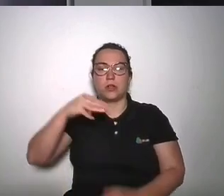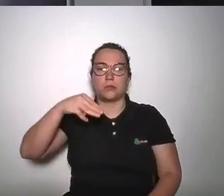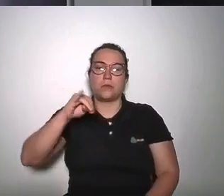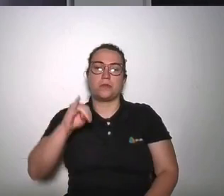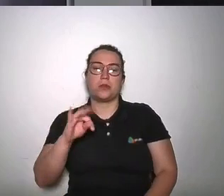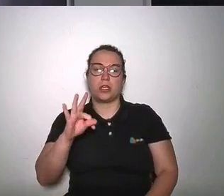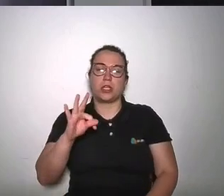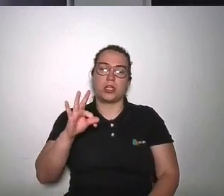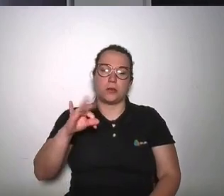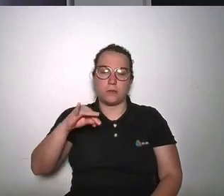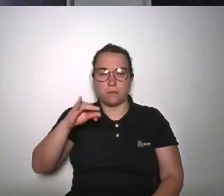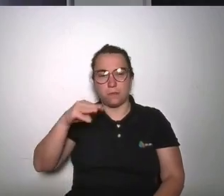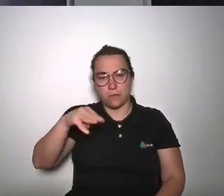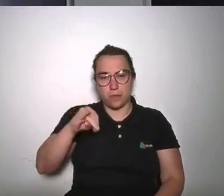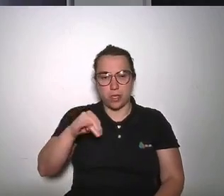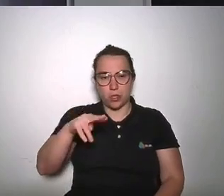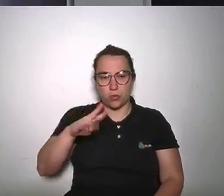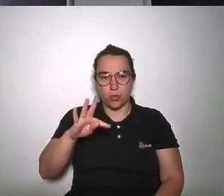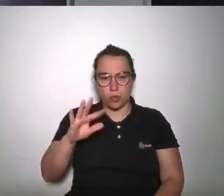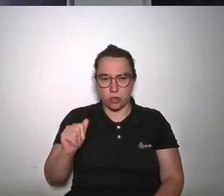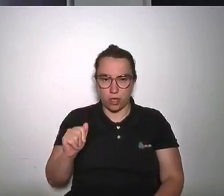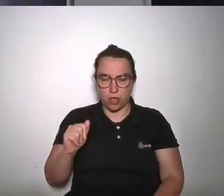nos termos do artigo 165,